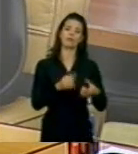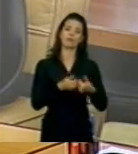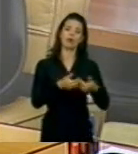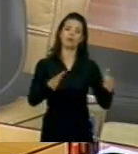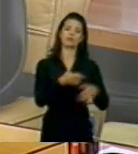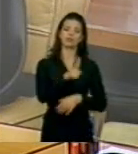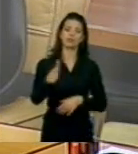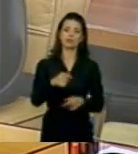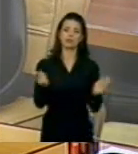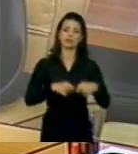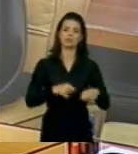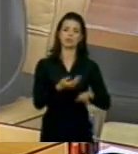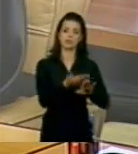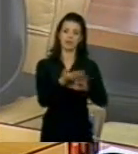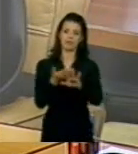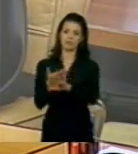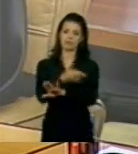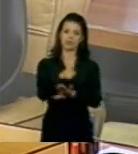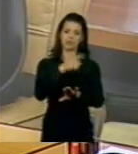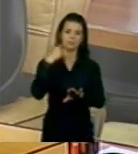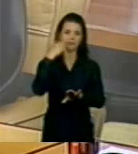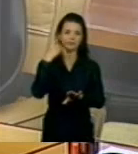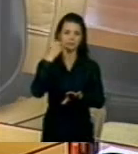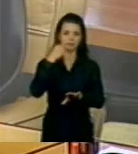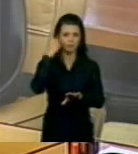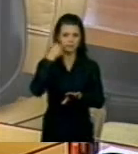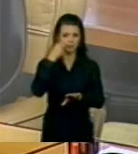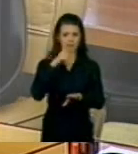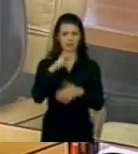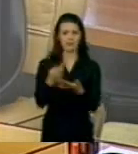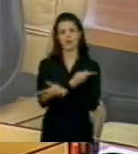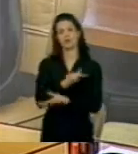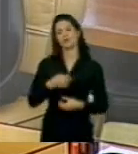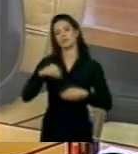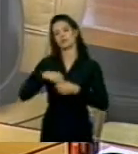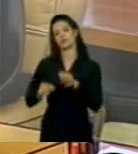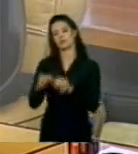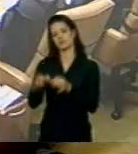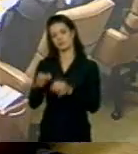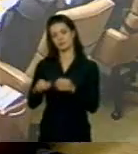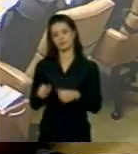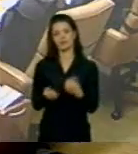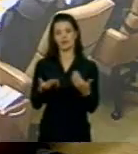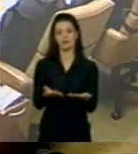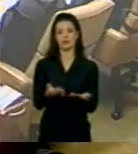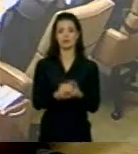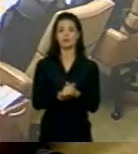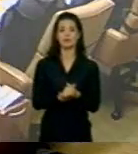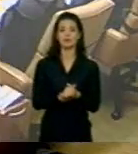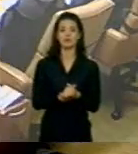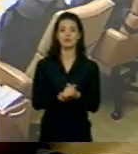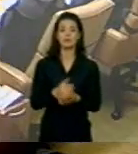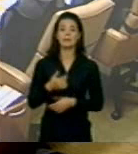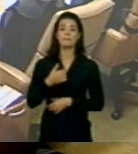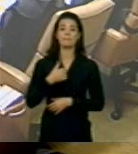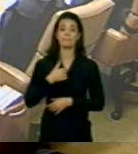de afastamento do exercício do mandato decorrente de ordem judicial de cognição sumária. Assim, enquanto aqueça com